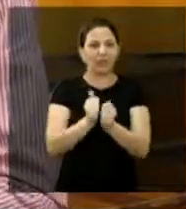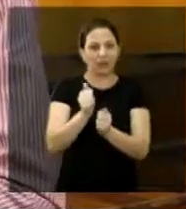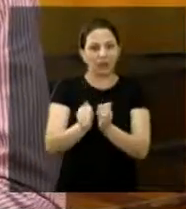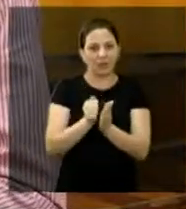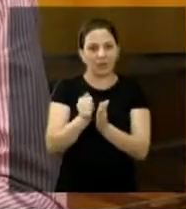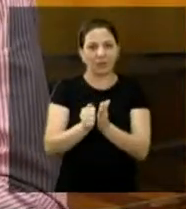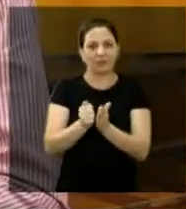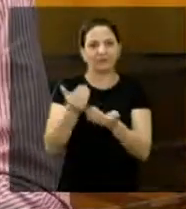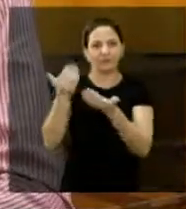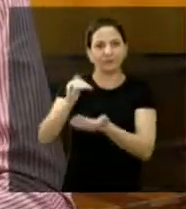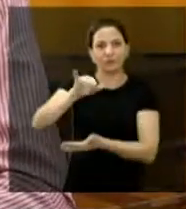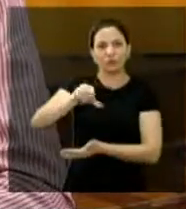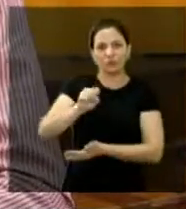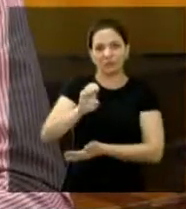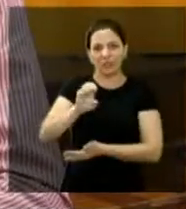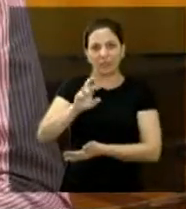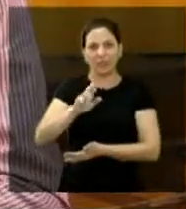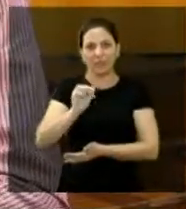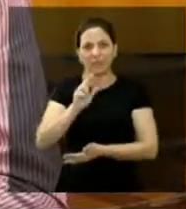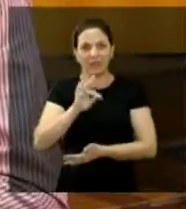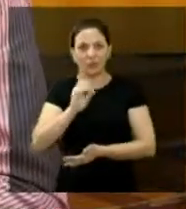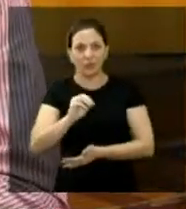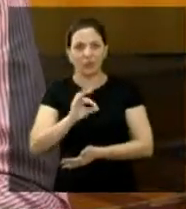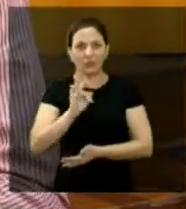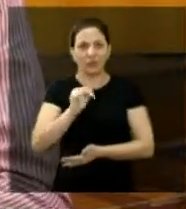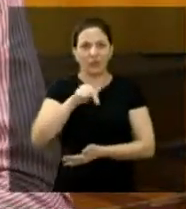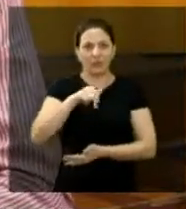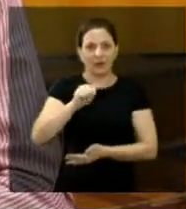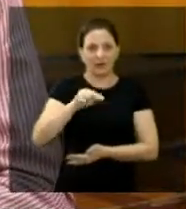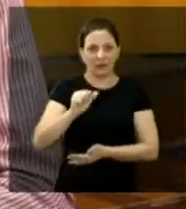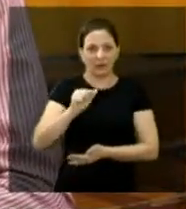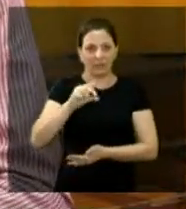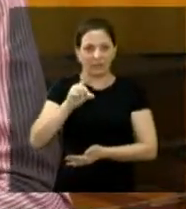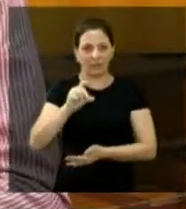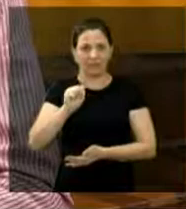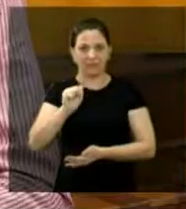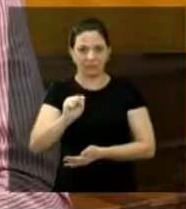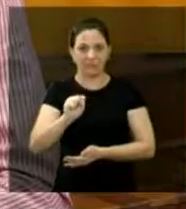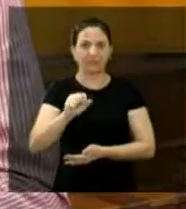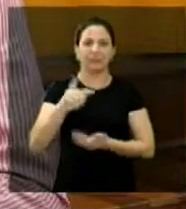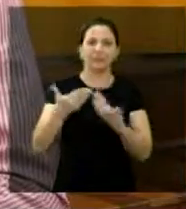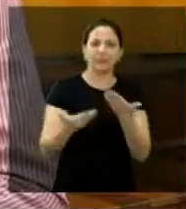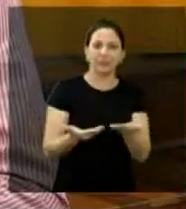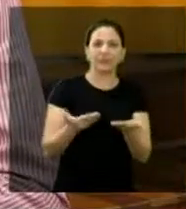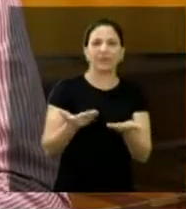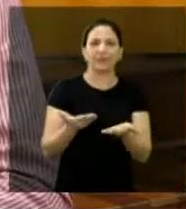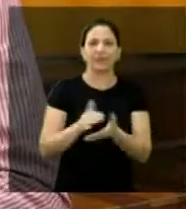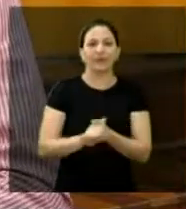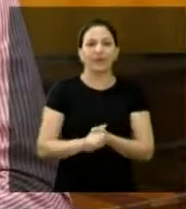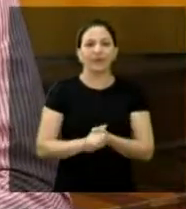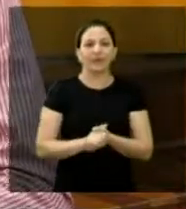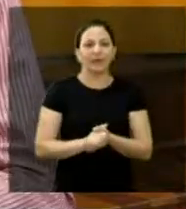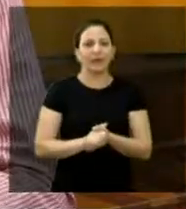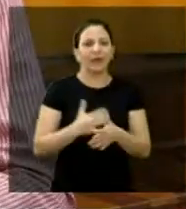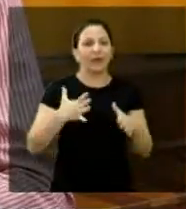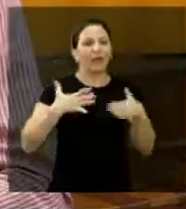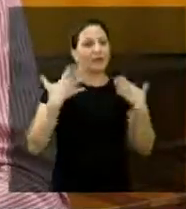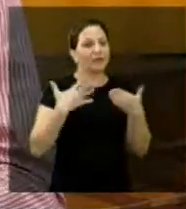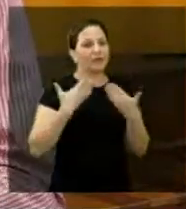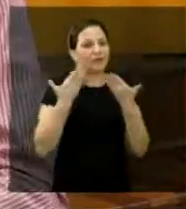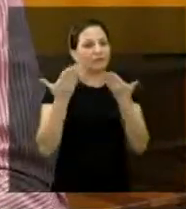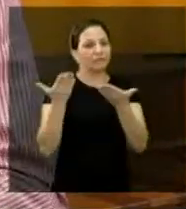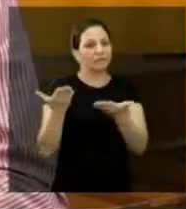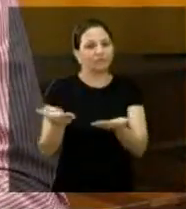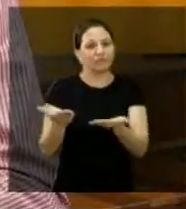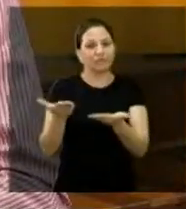José Roberto, como é que vai? Tudo bem? Tudo bem, Wagner. Tudo bem, graças a Deus. Estamos aqui com muita alegria, uma satisfação